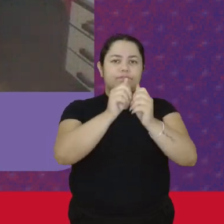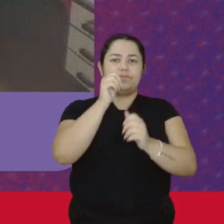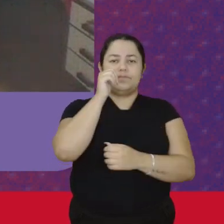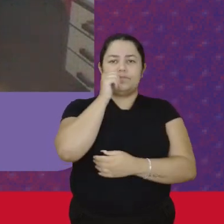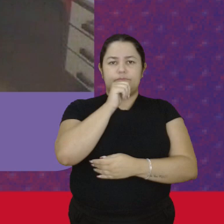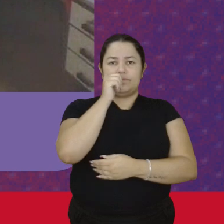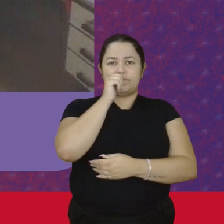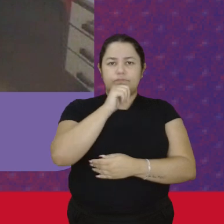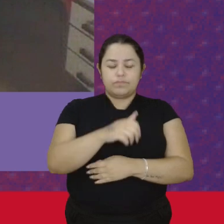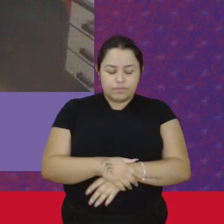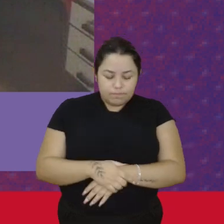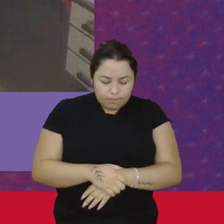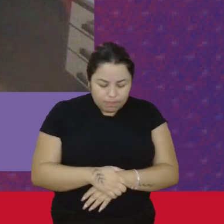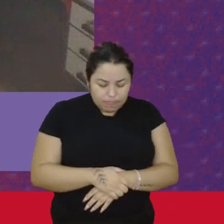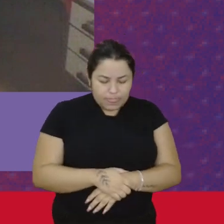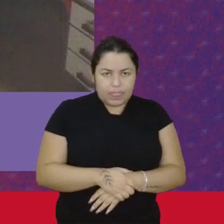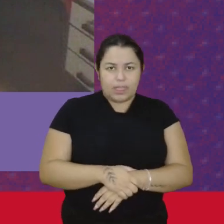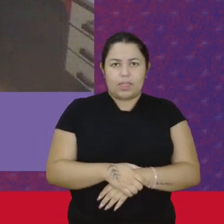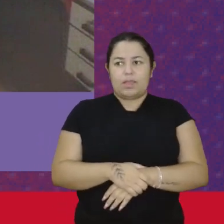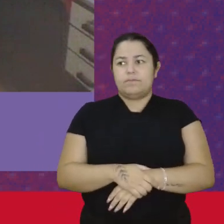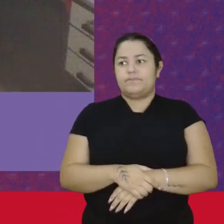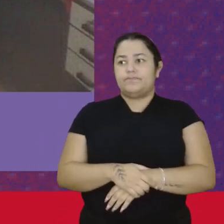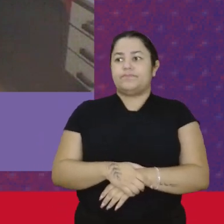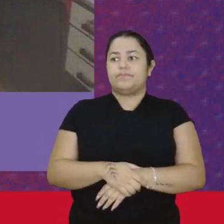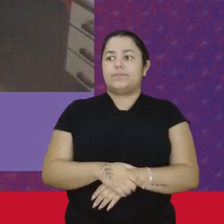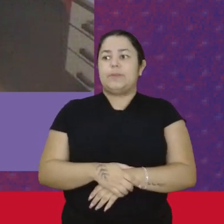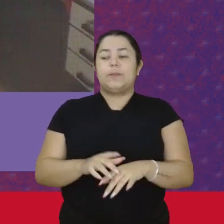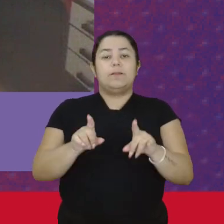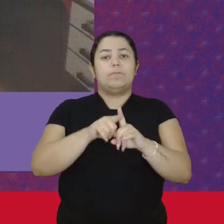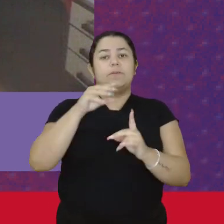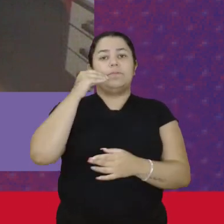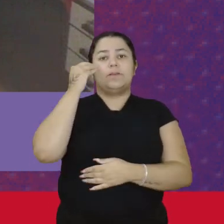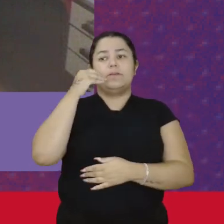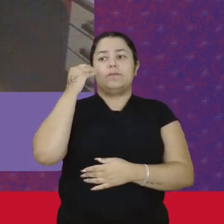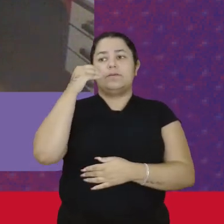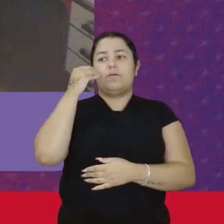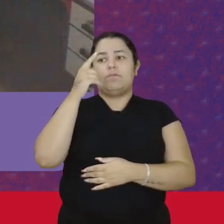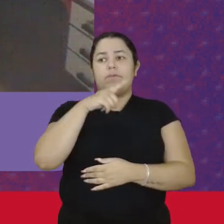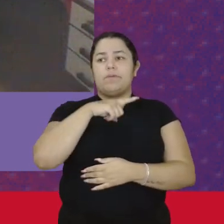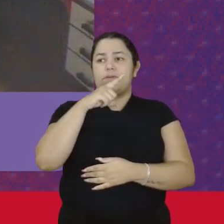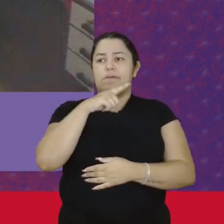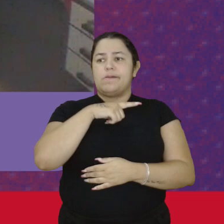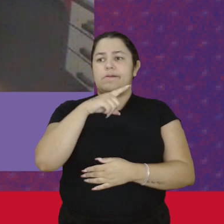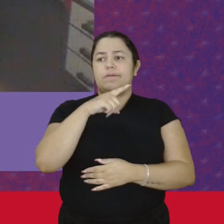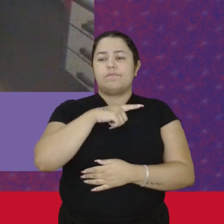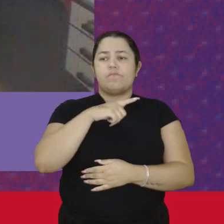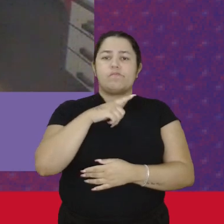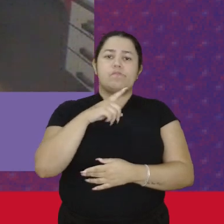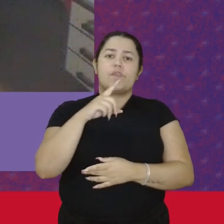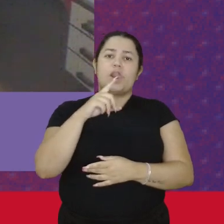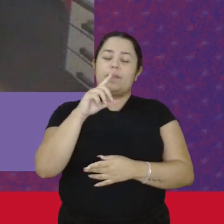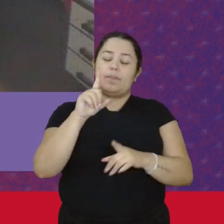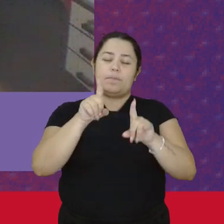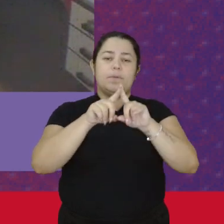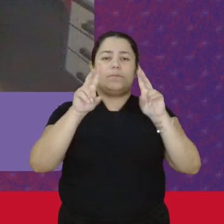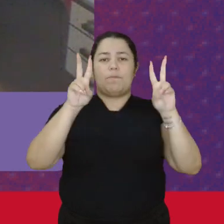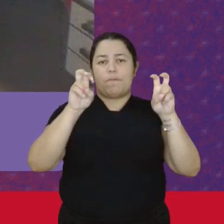de, entendeu? Pelo menos essa experiência que eu tenho, muitos assuntos sobre a